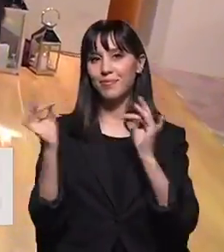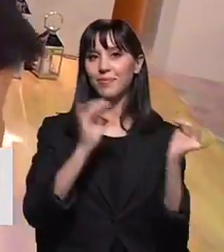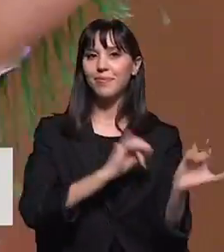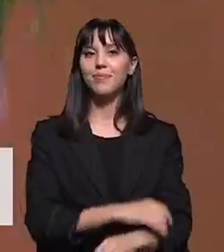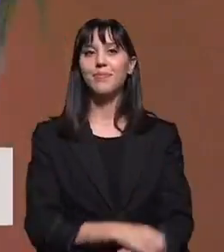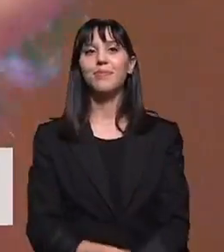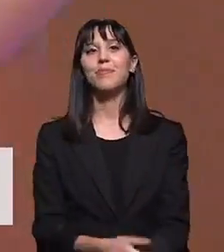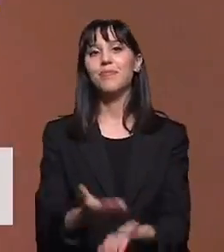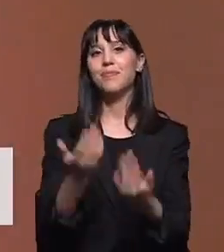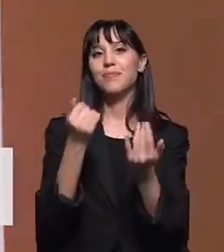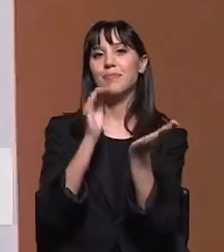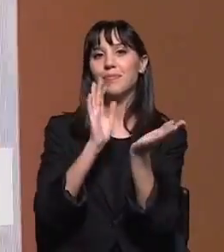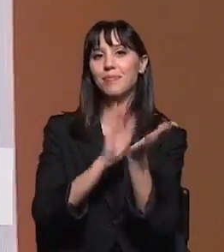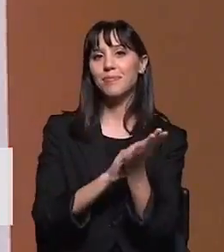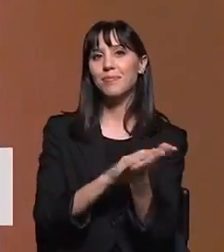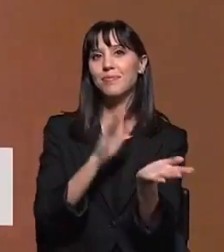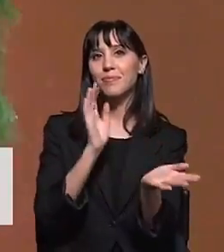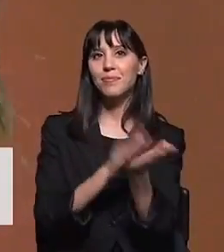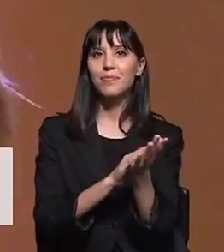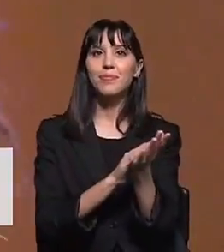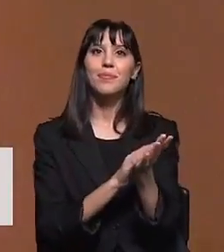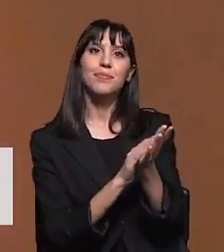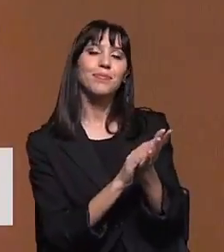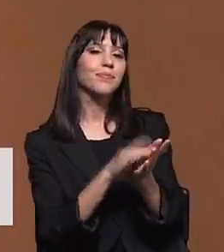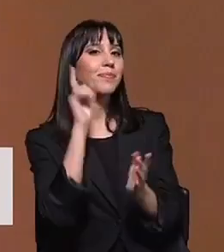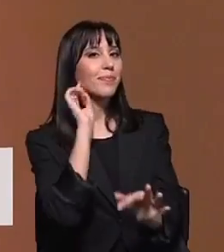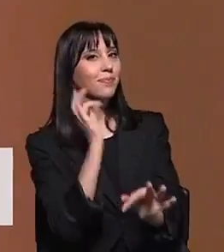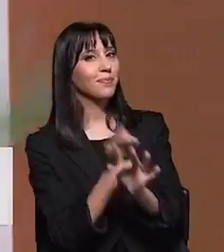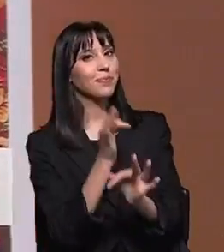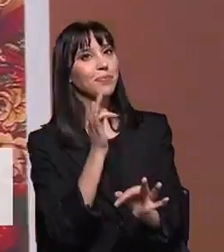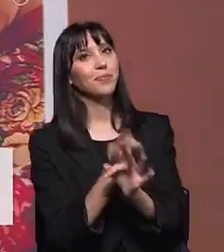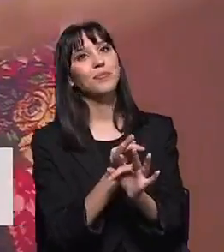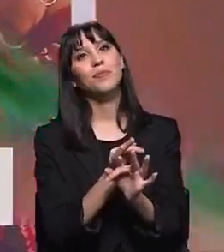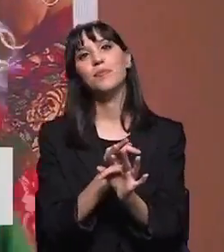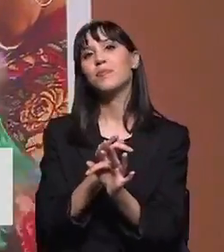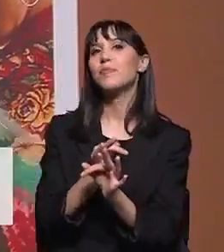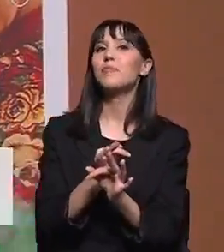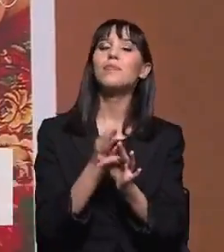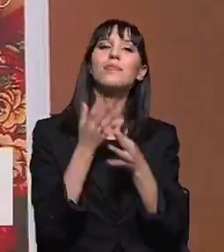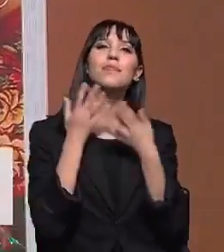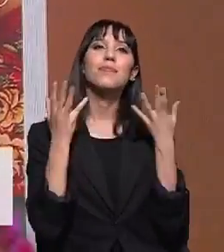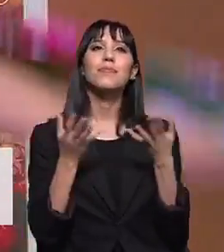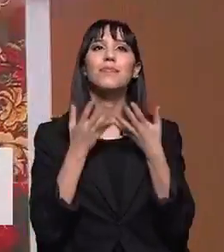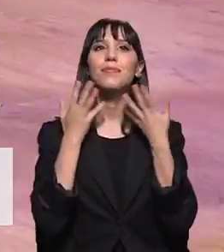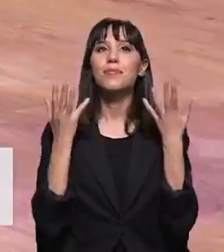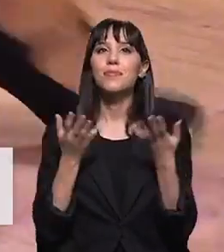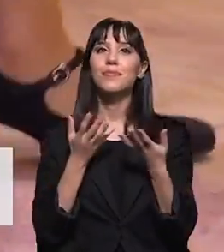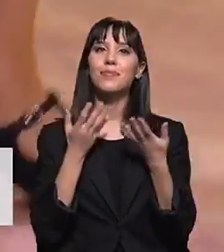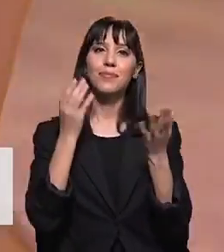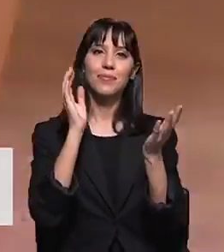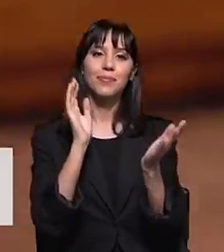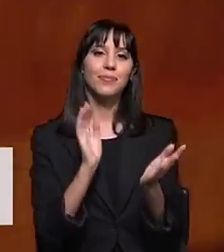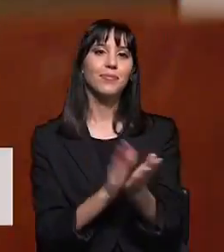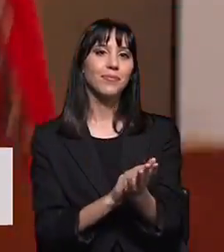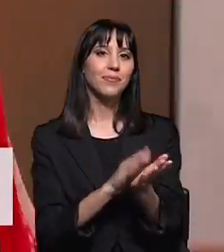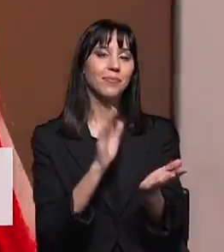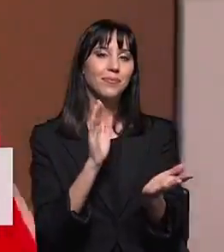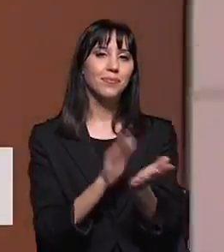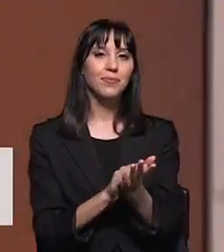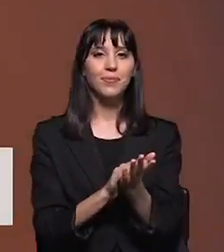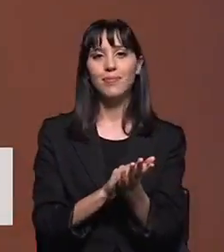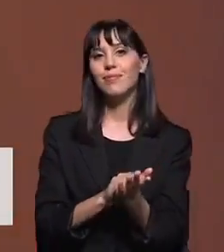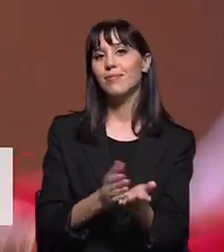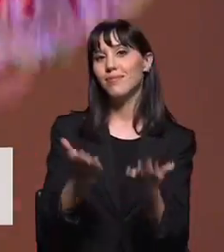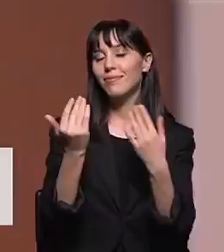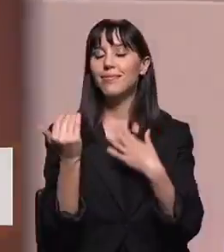malhão. Bate na palma da mão, é dia de festa e animação. Bate na palma da